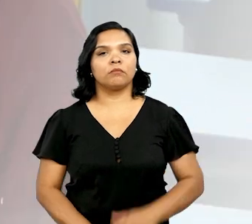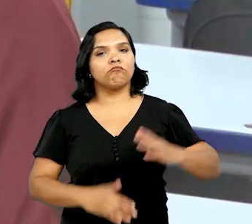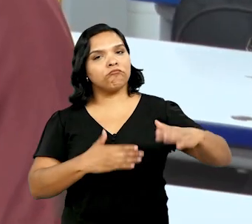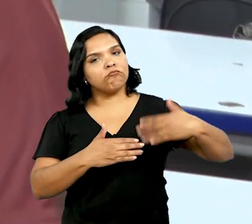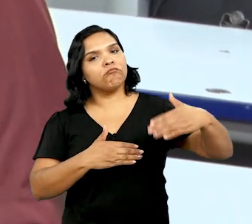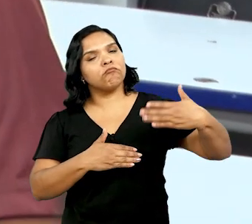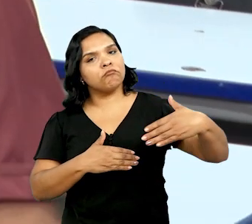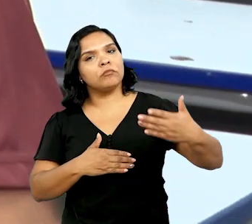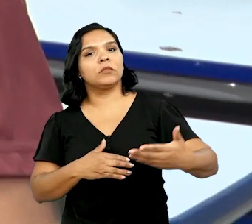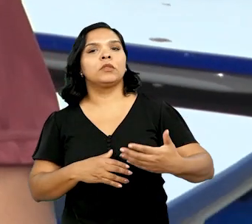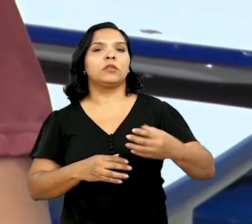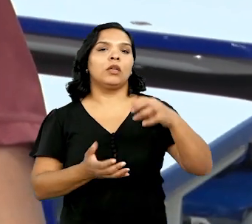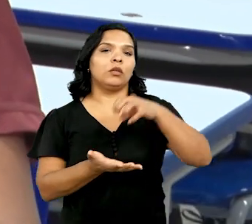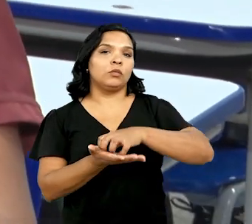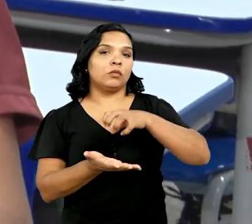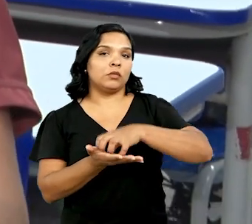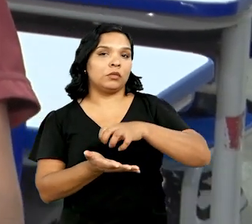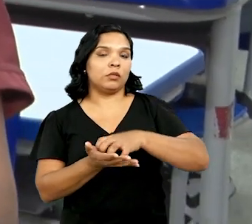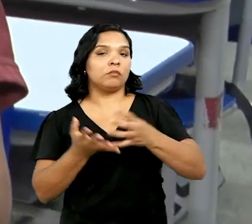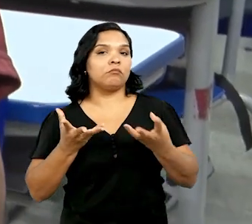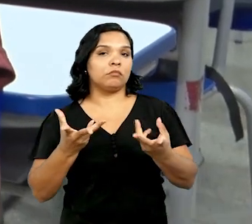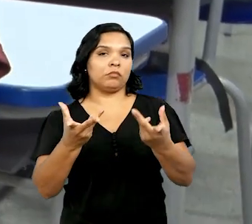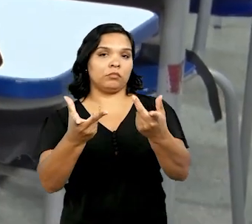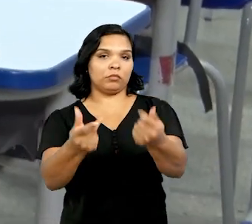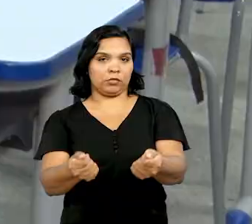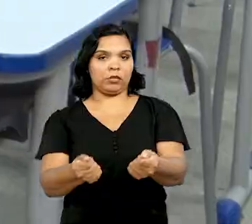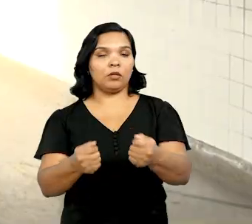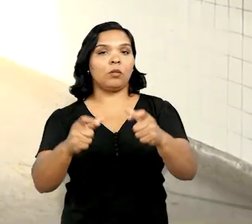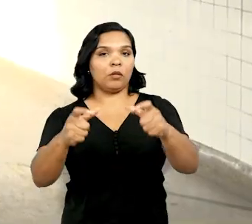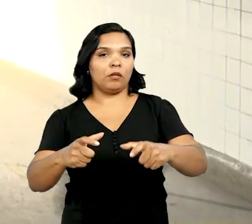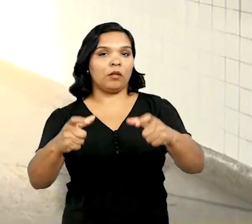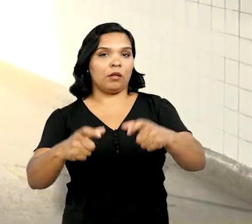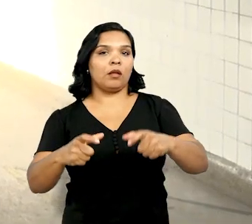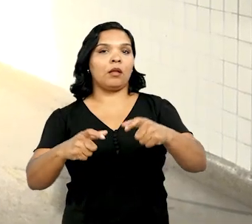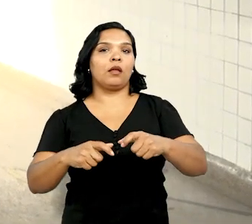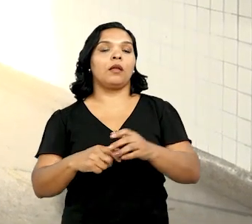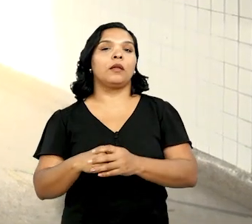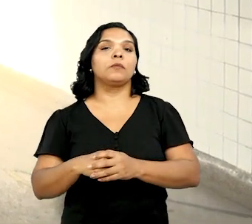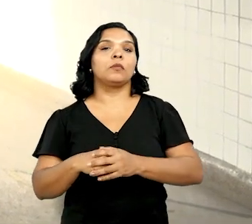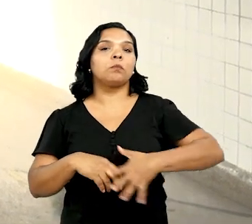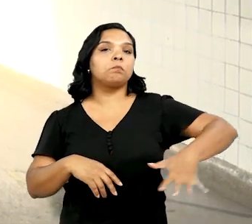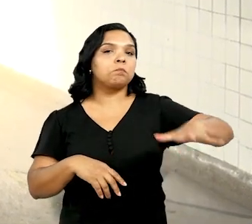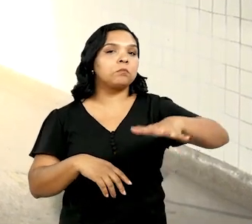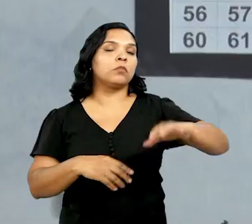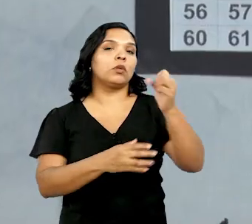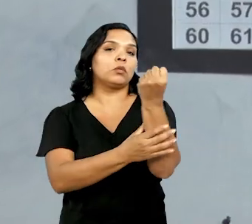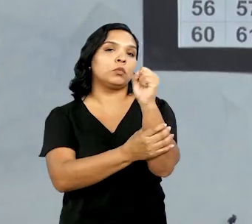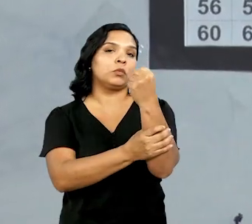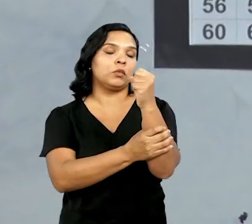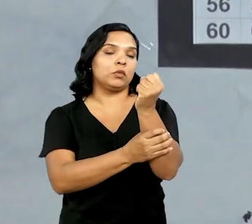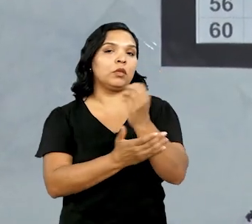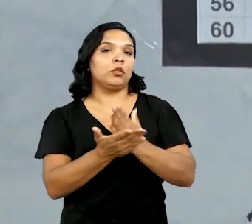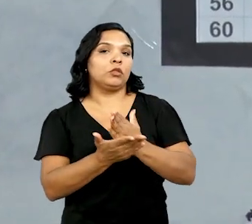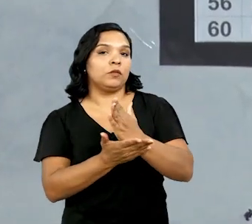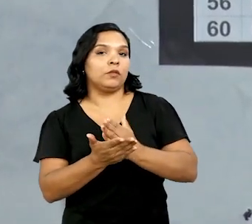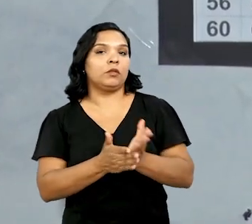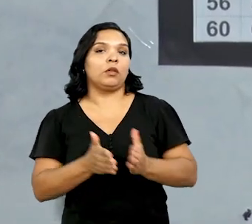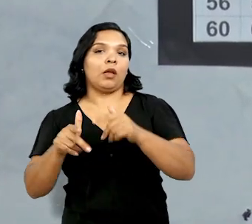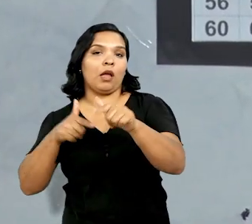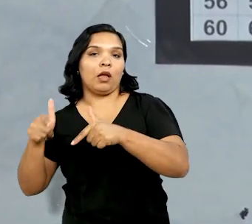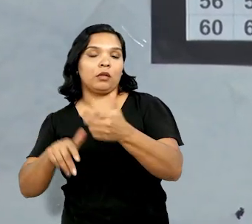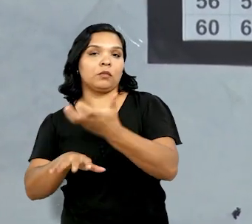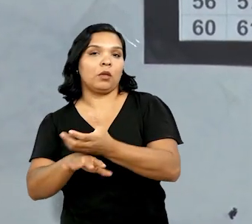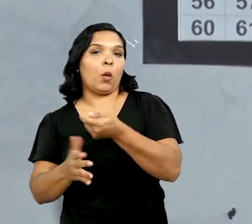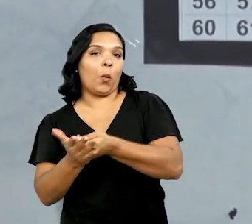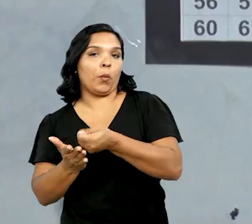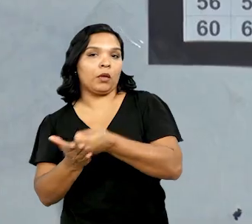A rotina de Aniceto, no Centro de Excelência Augusto César Leite, em Itabaiana, no Agreste Sergipano, se divide entre as aulas